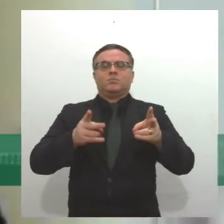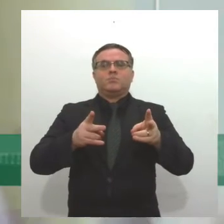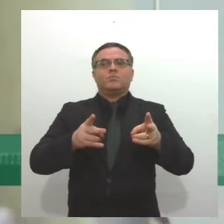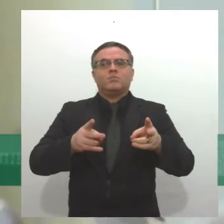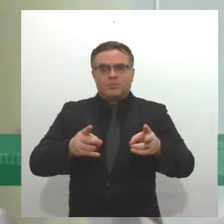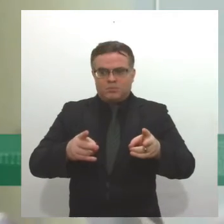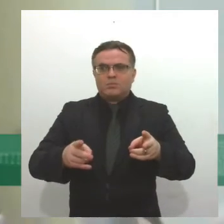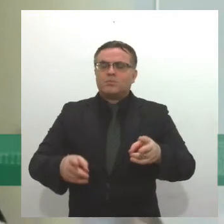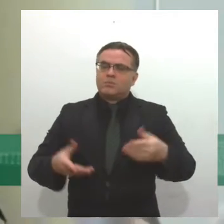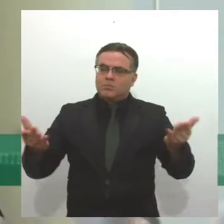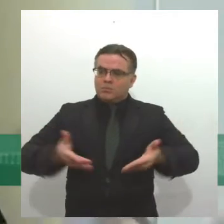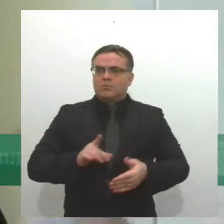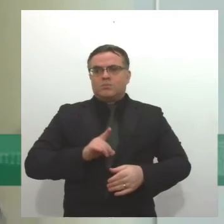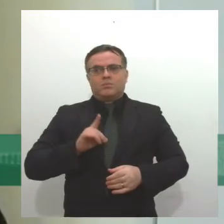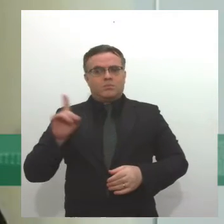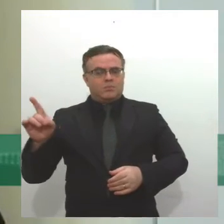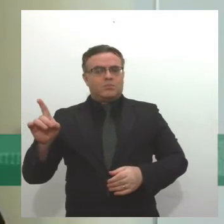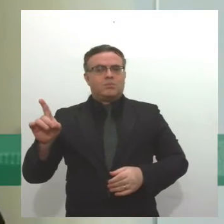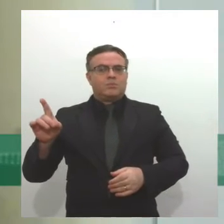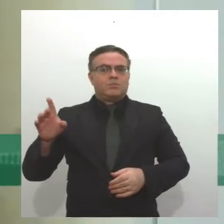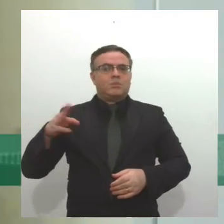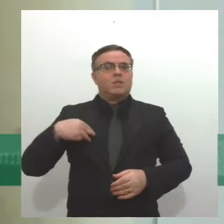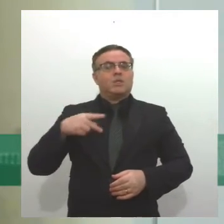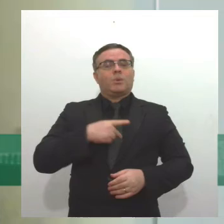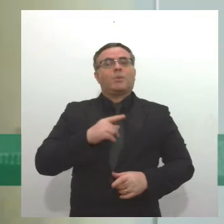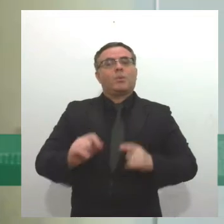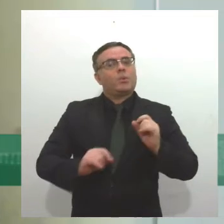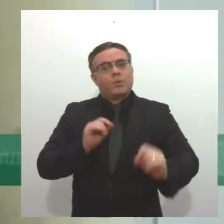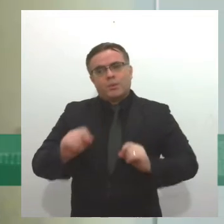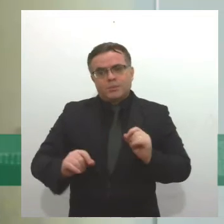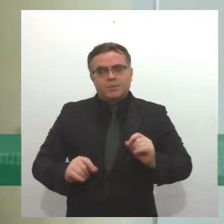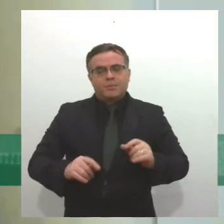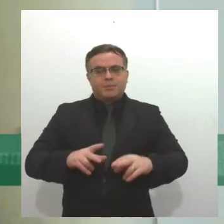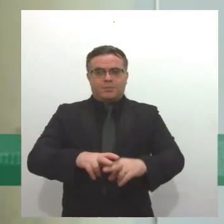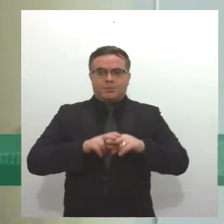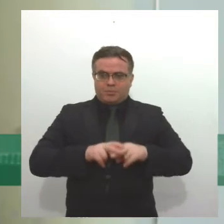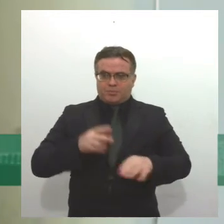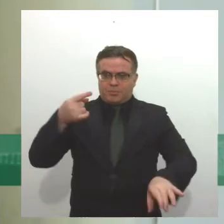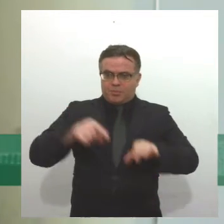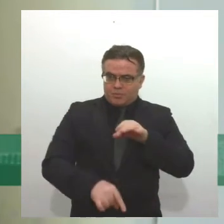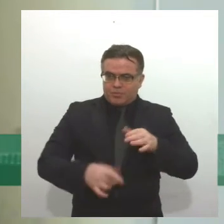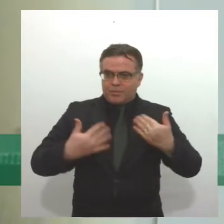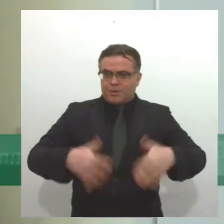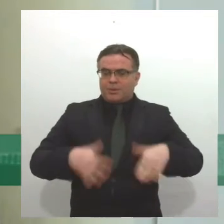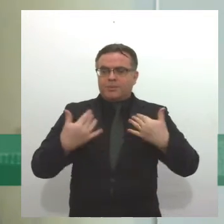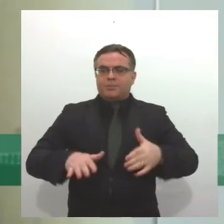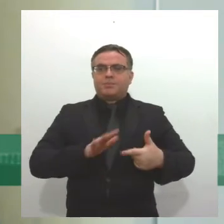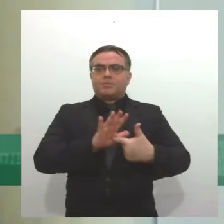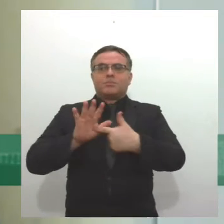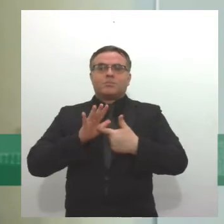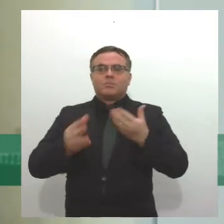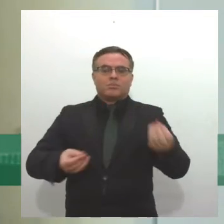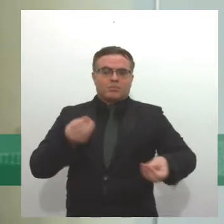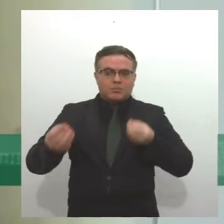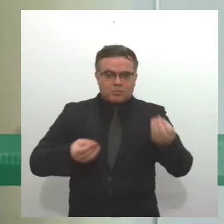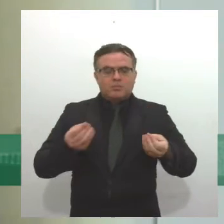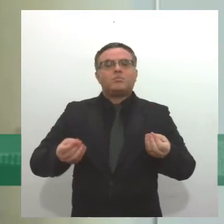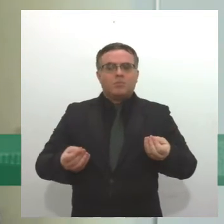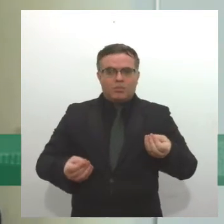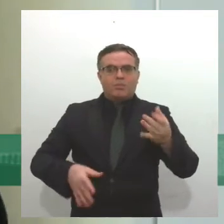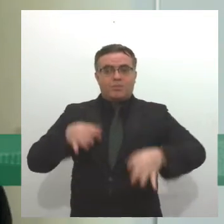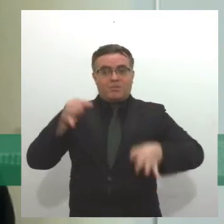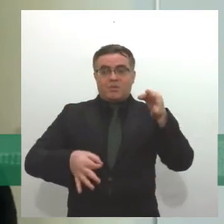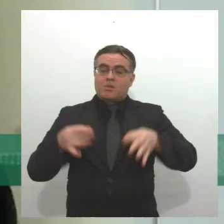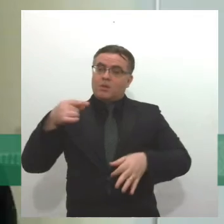o Judiciário e o Ministério Público. Então, eu vou mais adiante, Clécio, mais adiante. O Judiciário